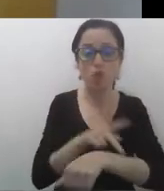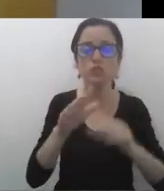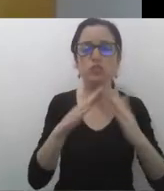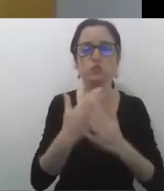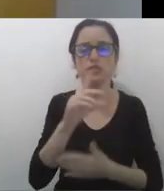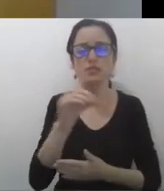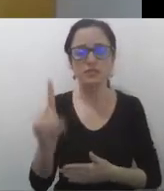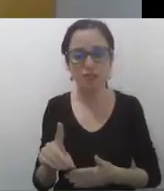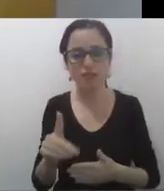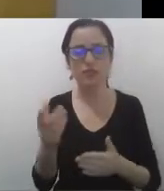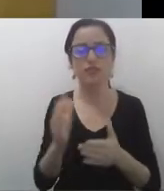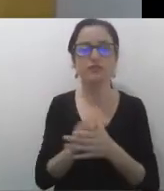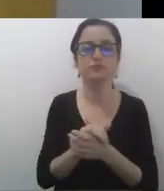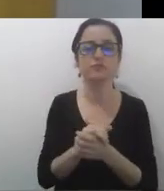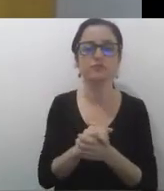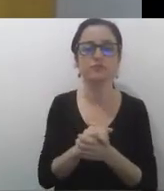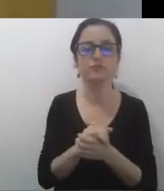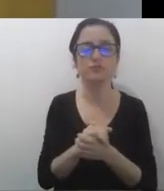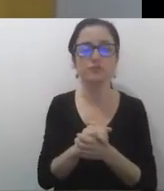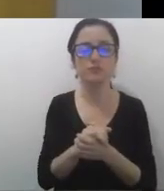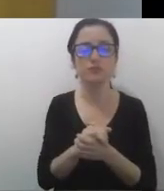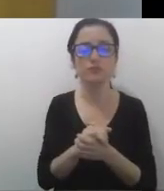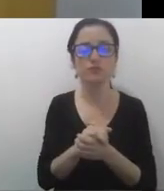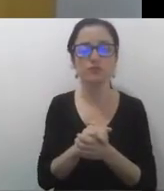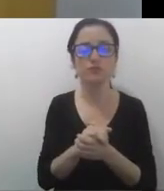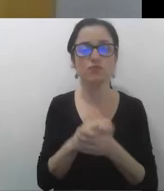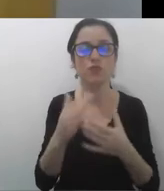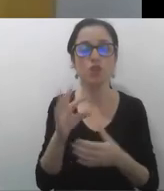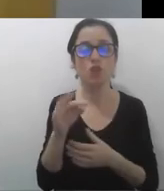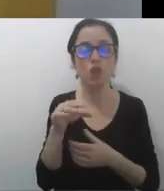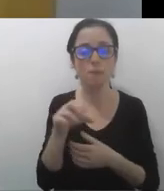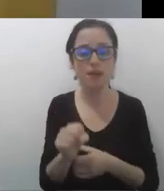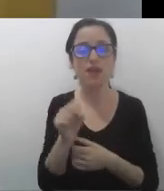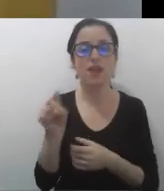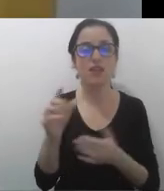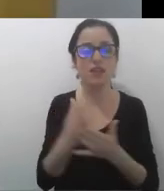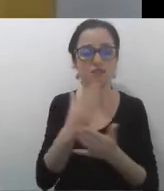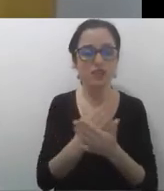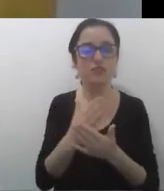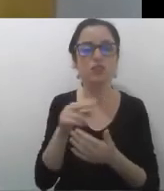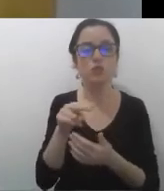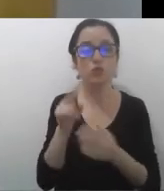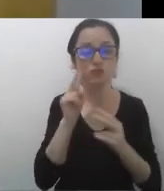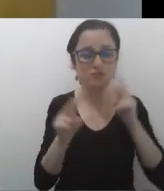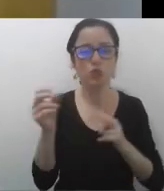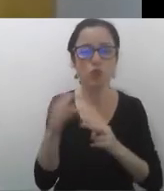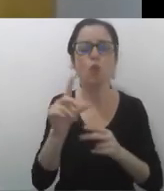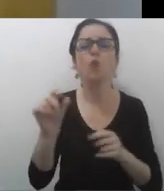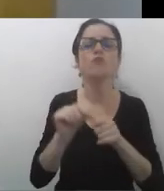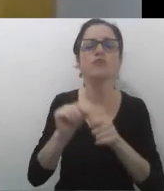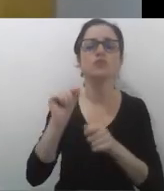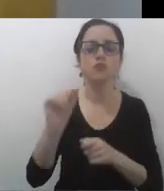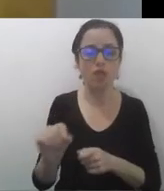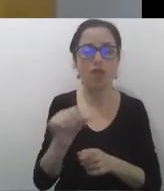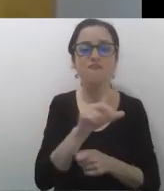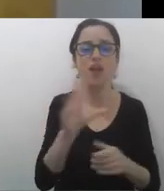da pedagogia, né, das escolas de design. Então, o Tomás Maldonado, na Nueva Visión, o que, que